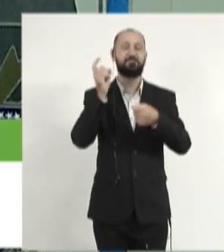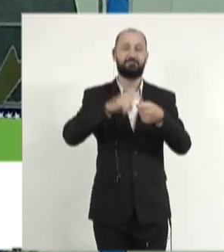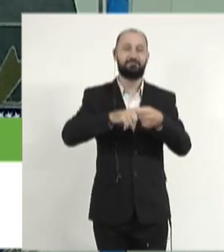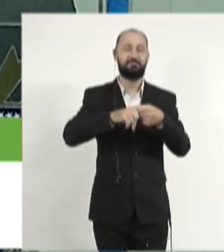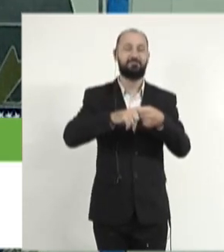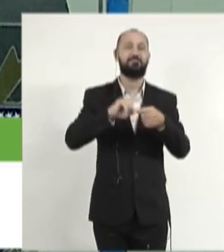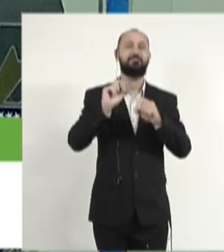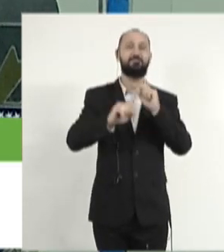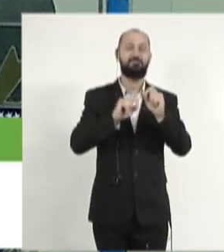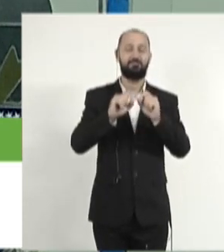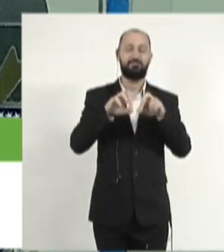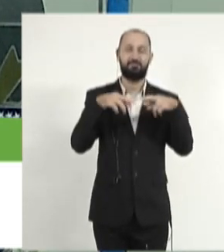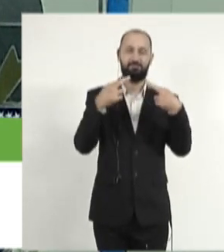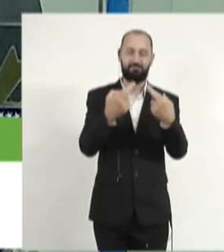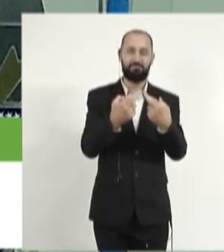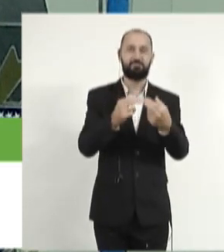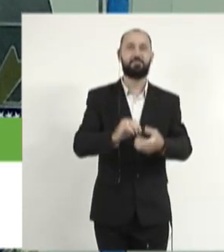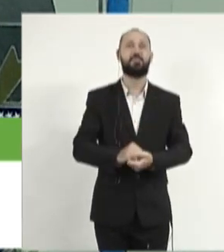então, logo após a sessão